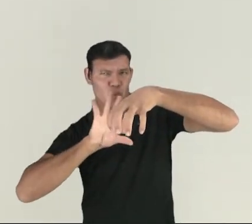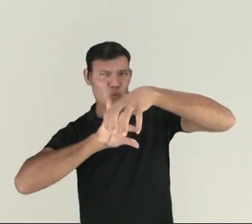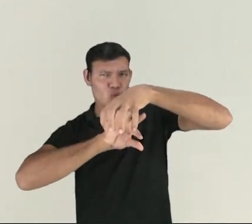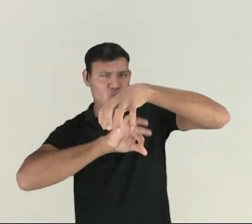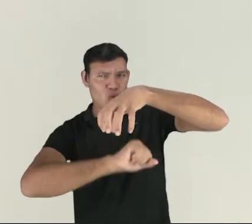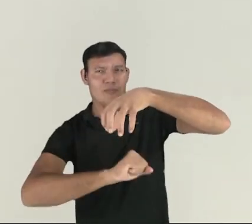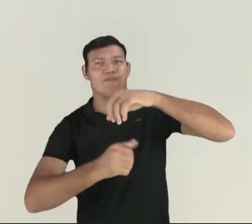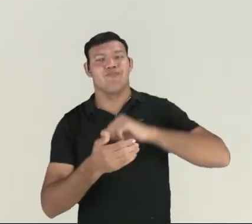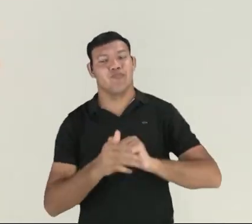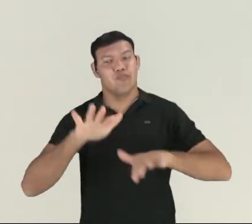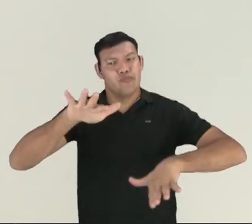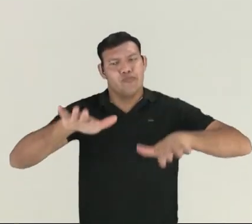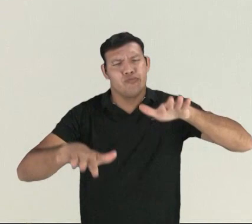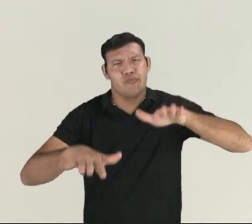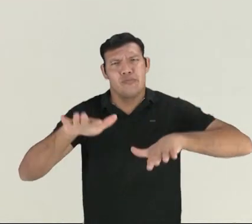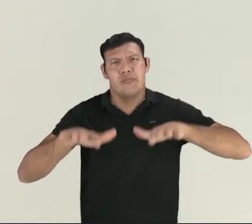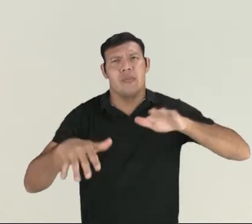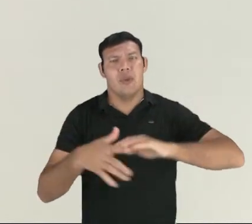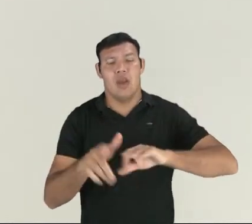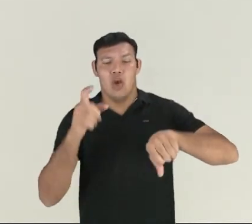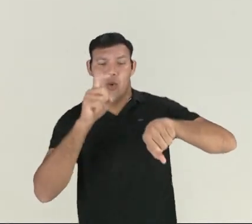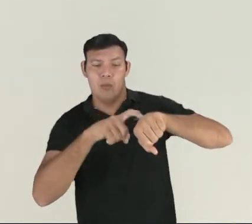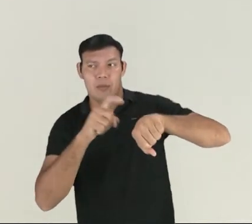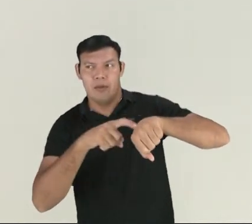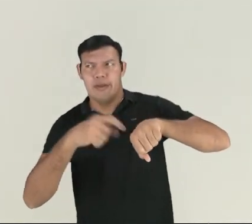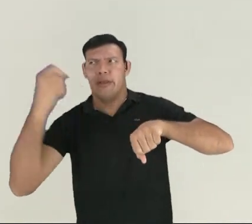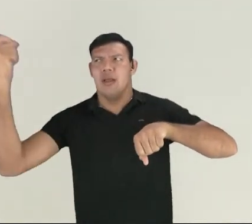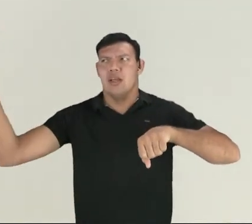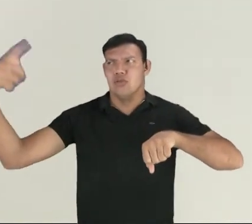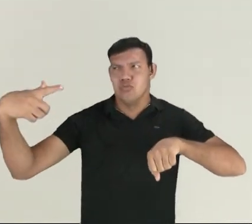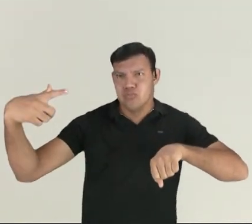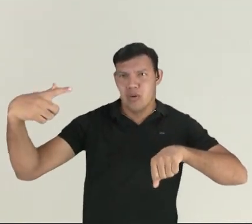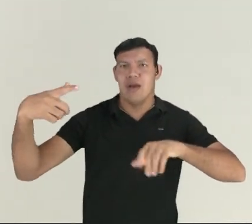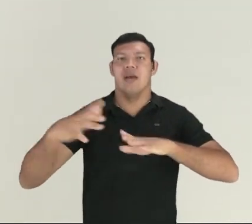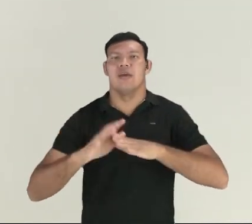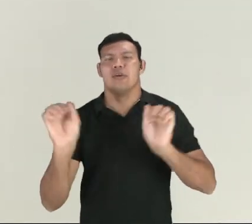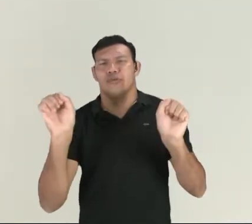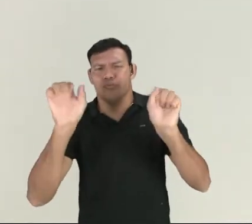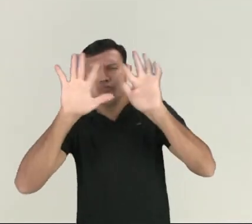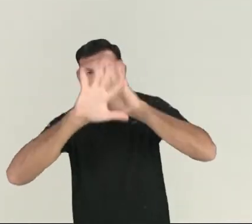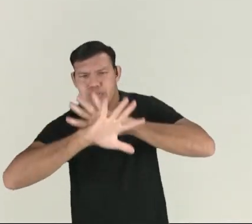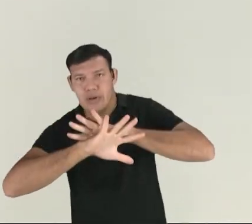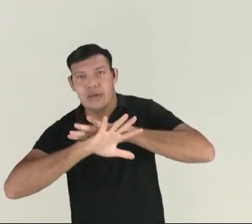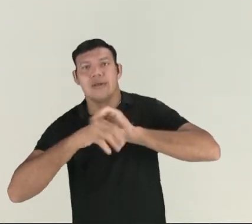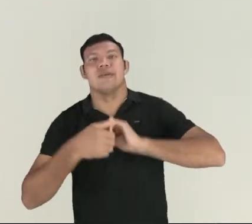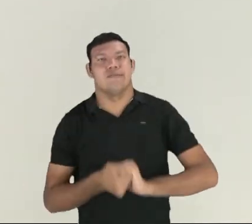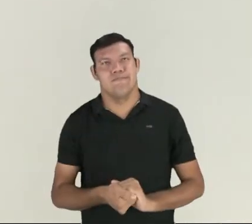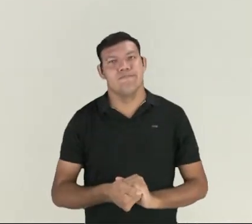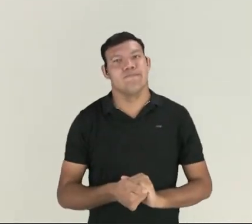que acaba fornecendo calor também para a nossa sobrevivência. Então essa foi a nossa aula de hoje. Vocês podem